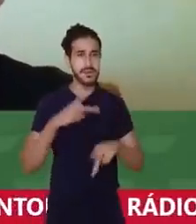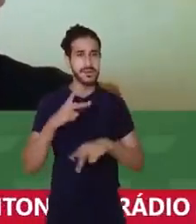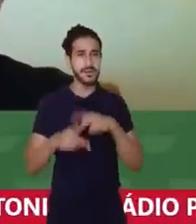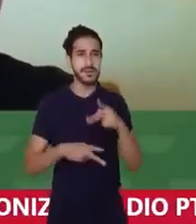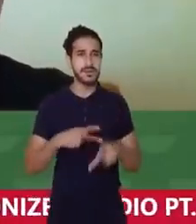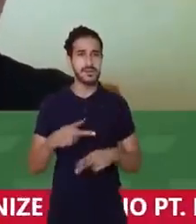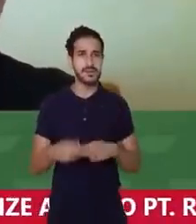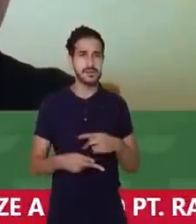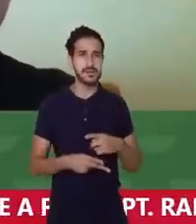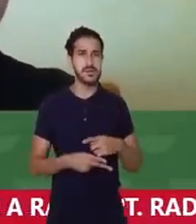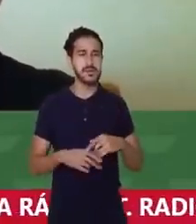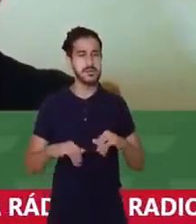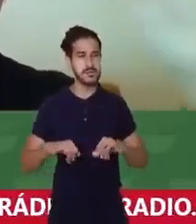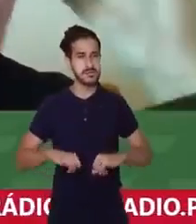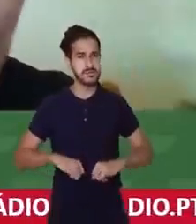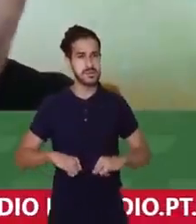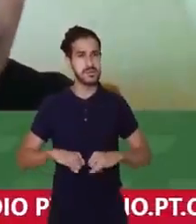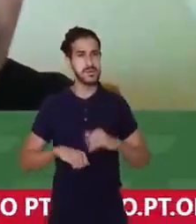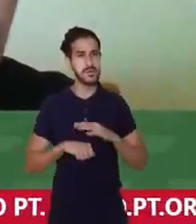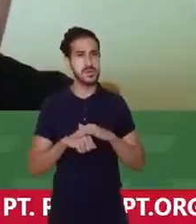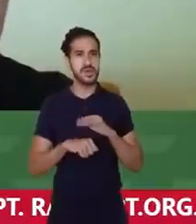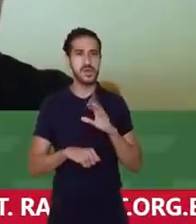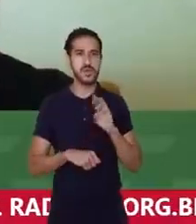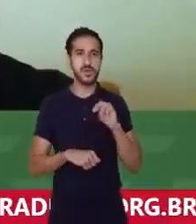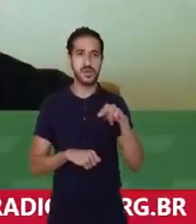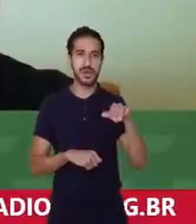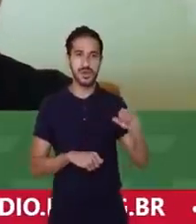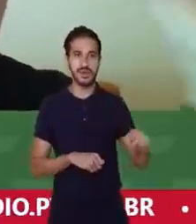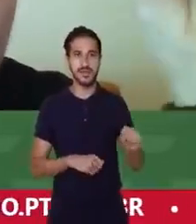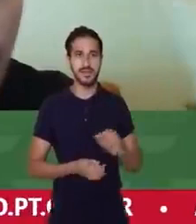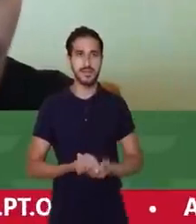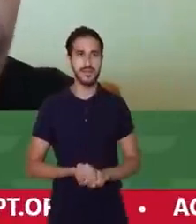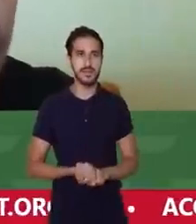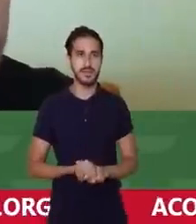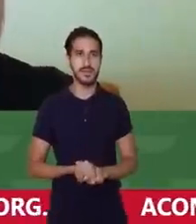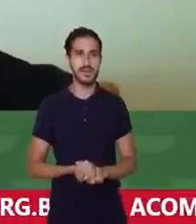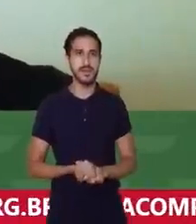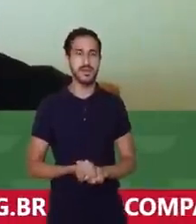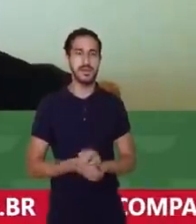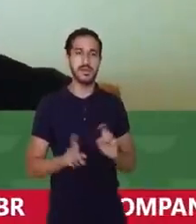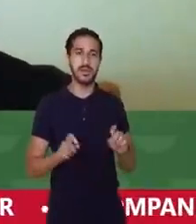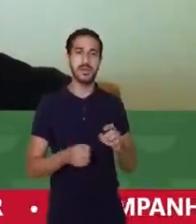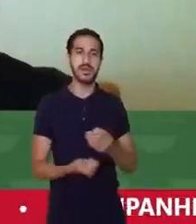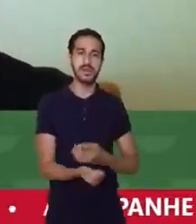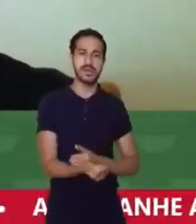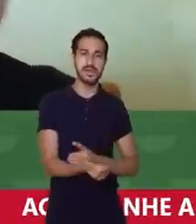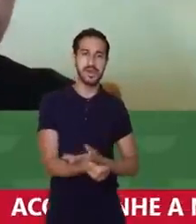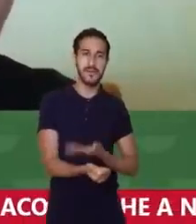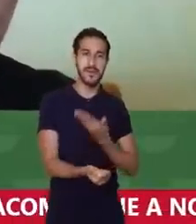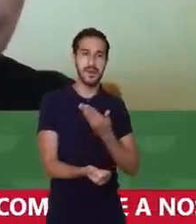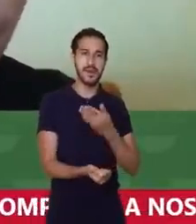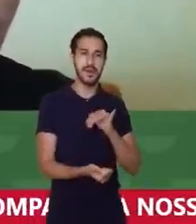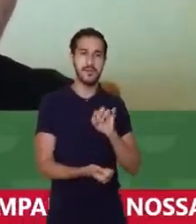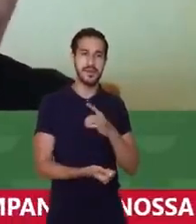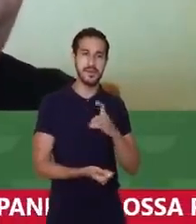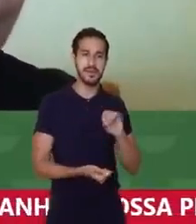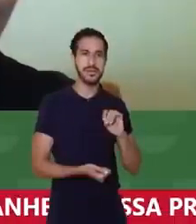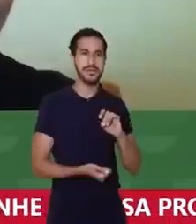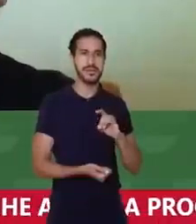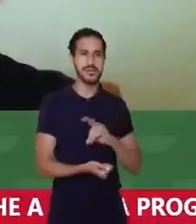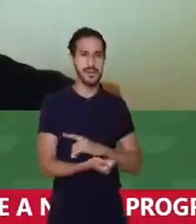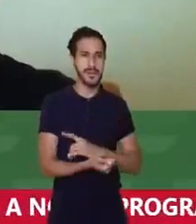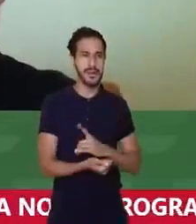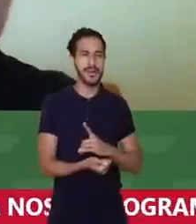população que sofre de doença crônica, que é diabetes e hipertensão, a gente sabe, isso